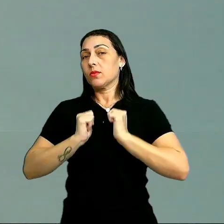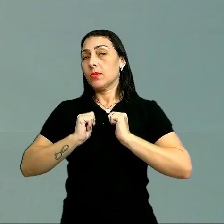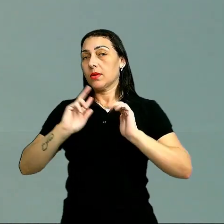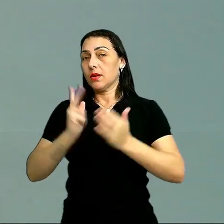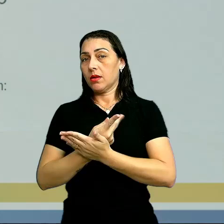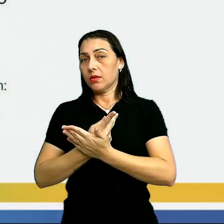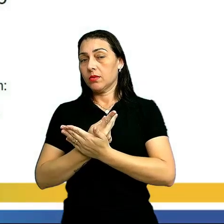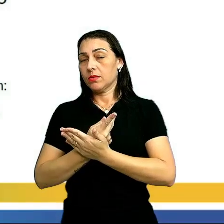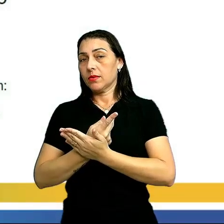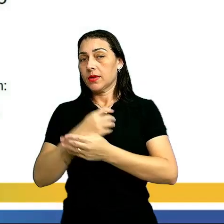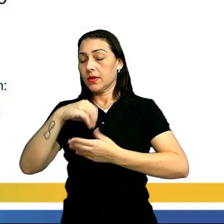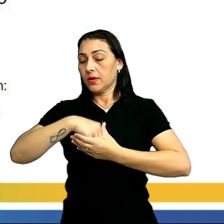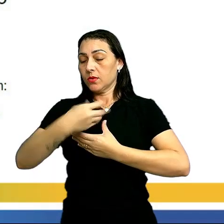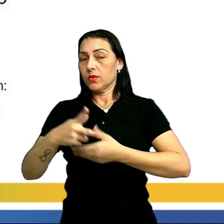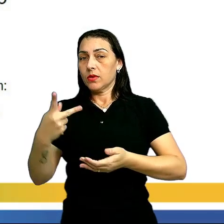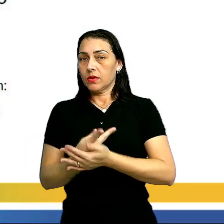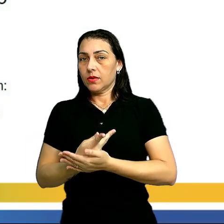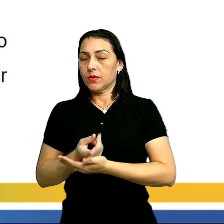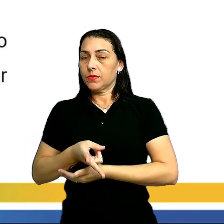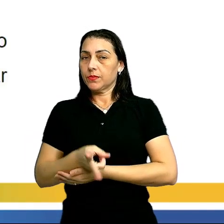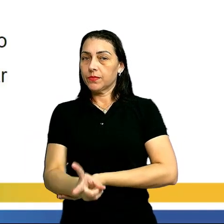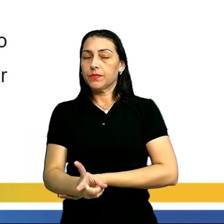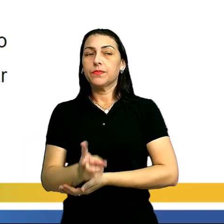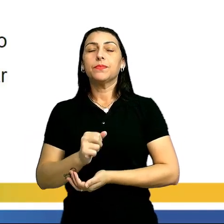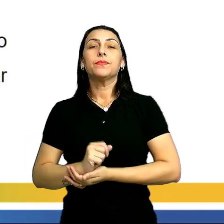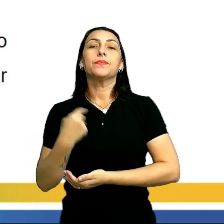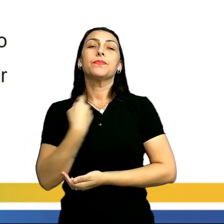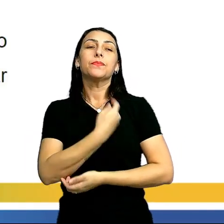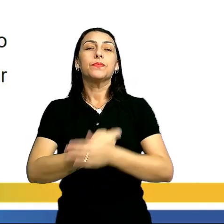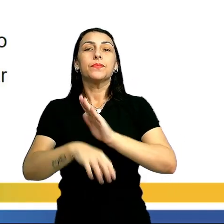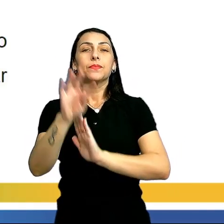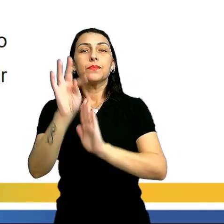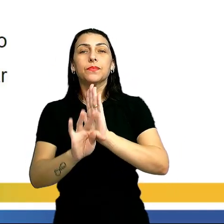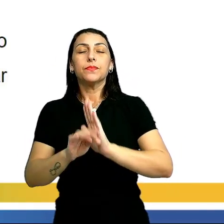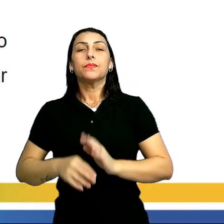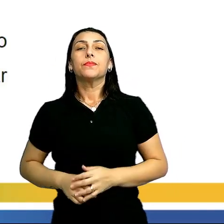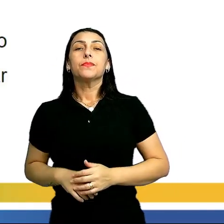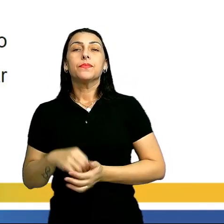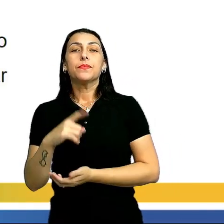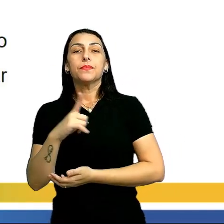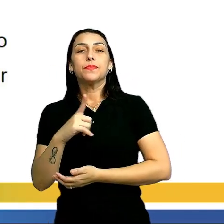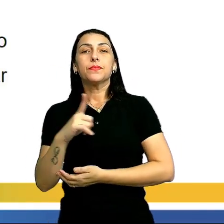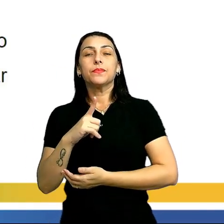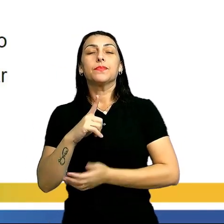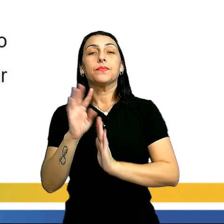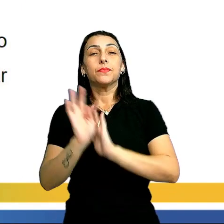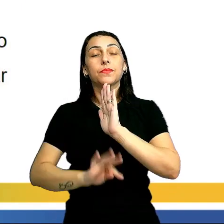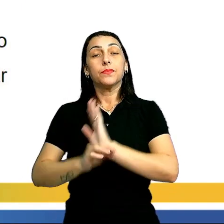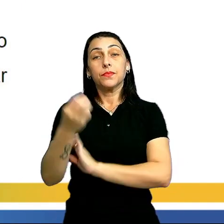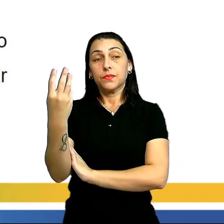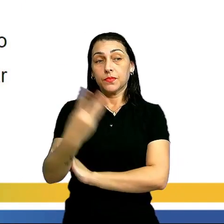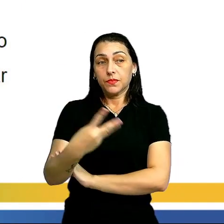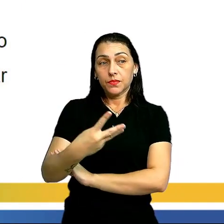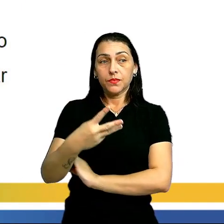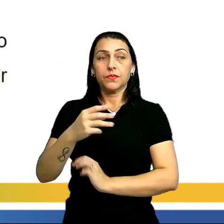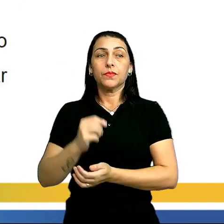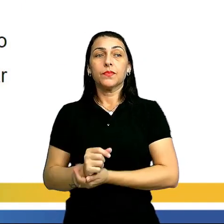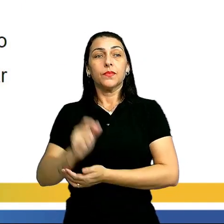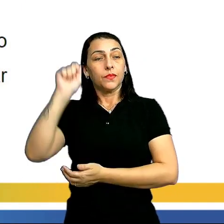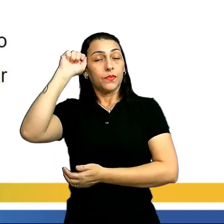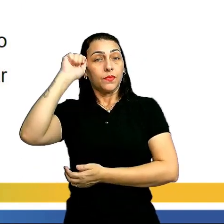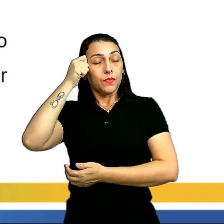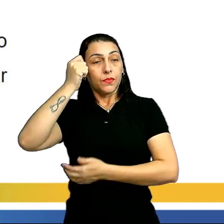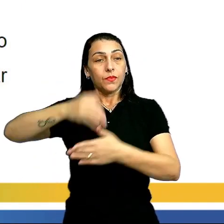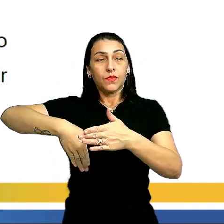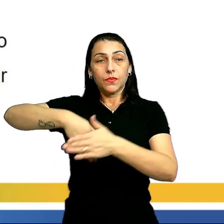comportamento. Então, vamos à continuação do nosso texto. Nós temos aí no nosso texto número 3,